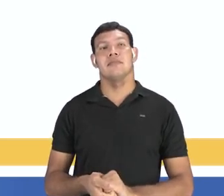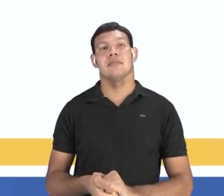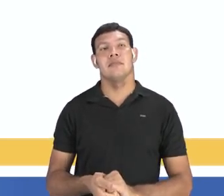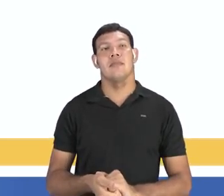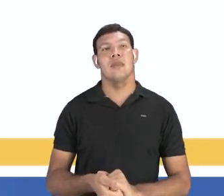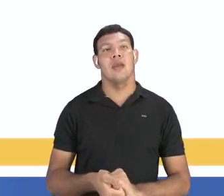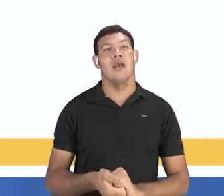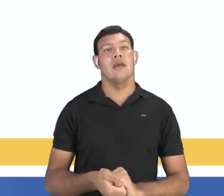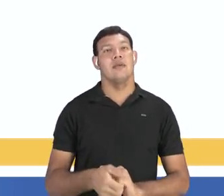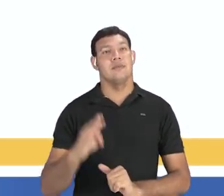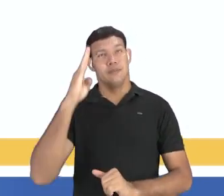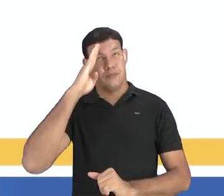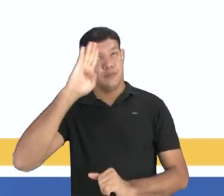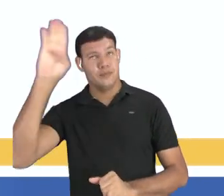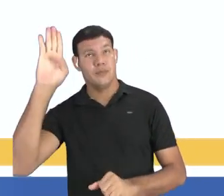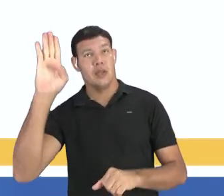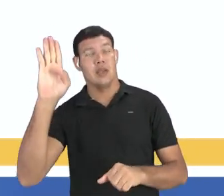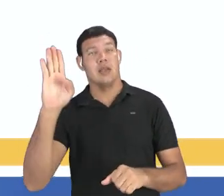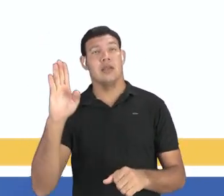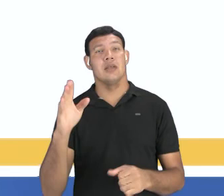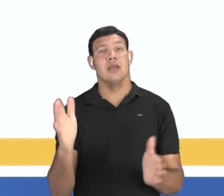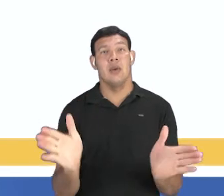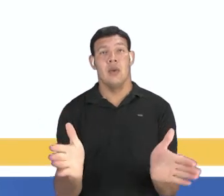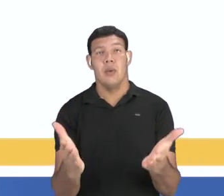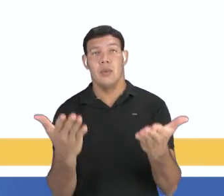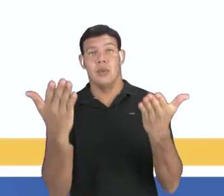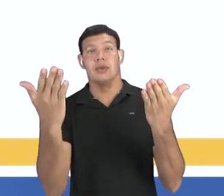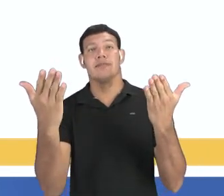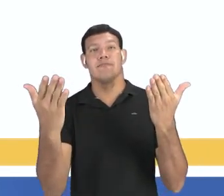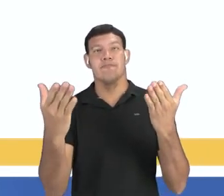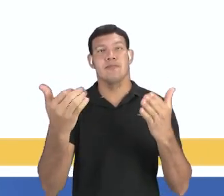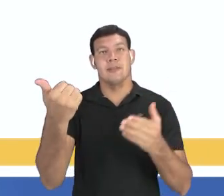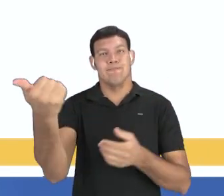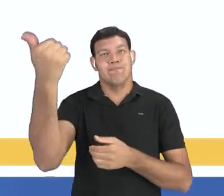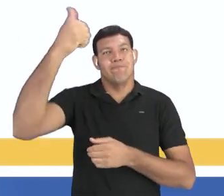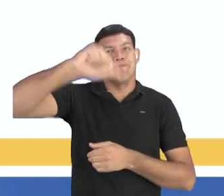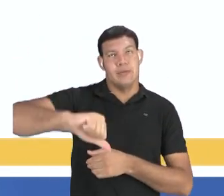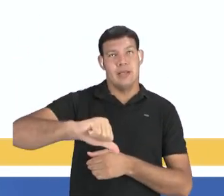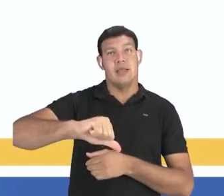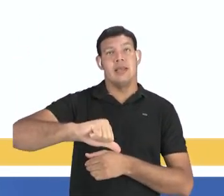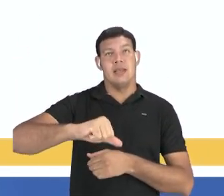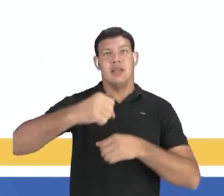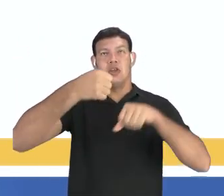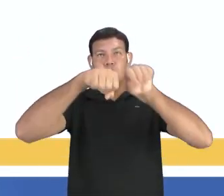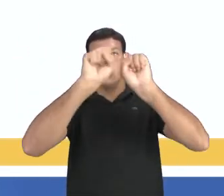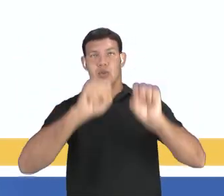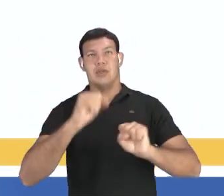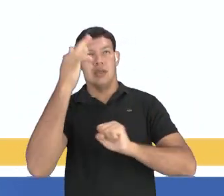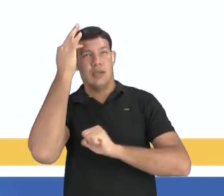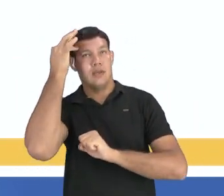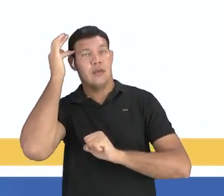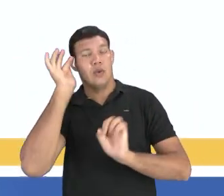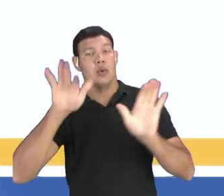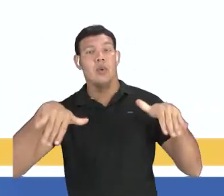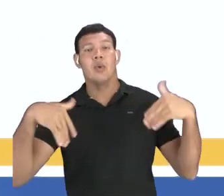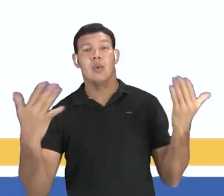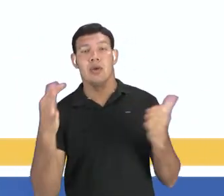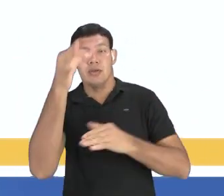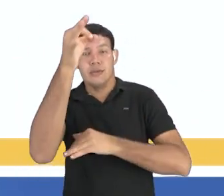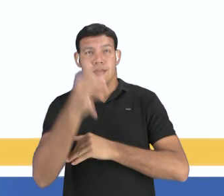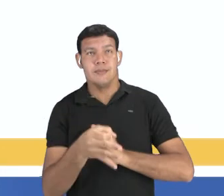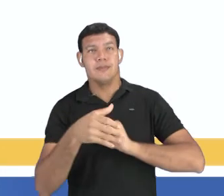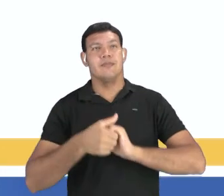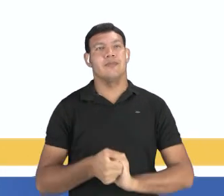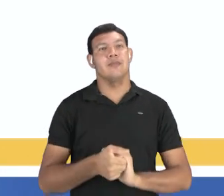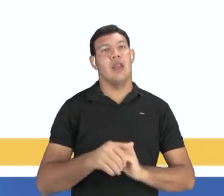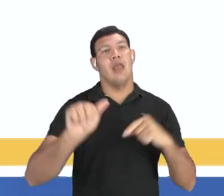destacar letra A o crescimento populacional letra b o aumento